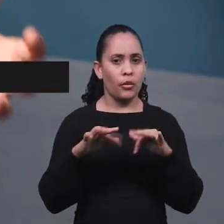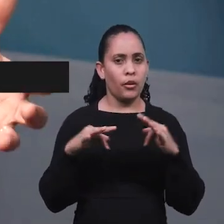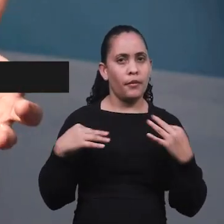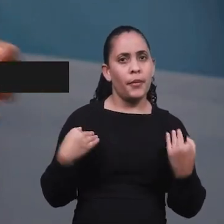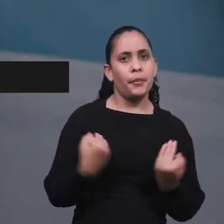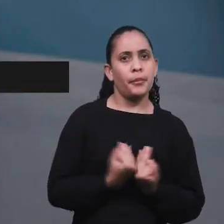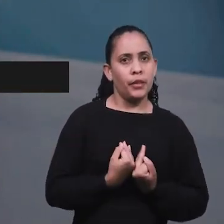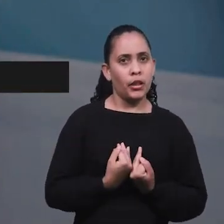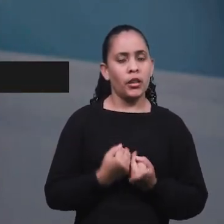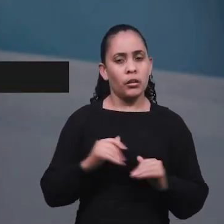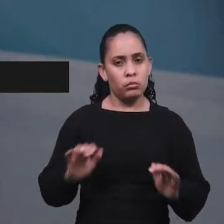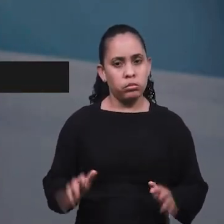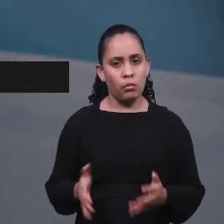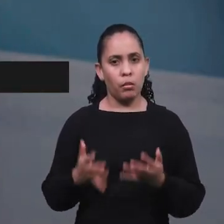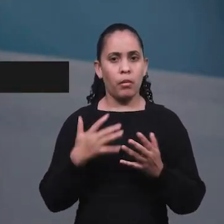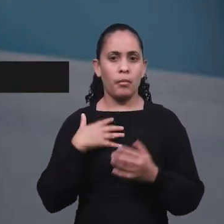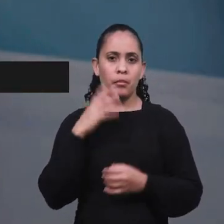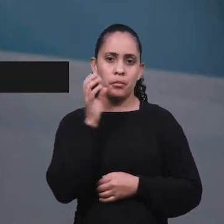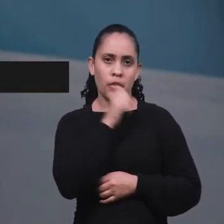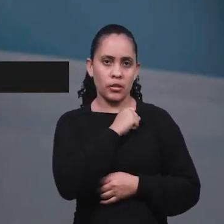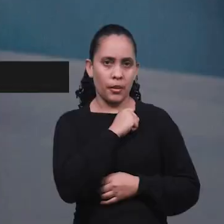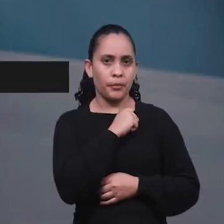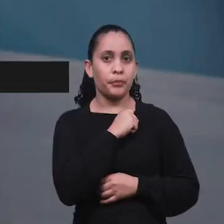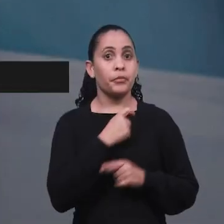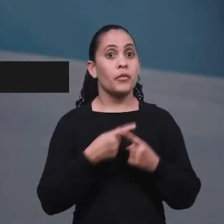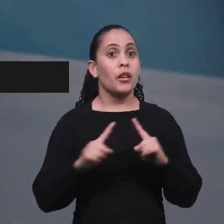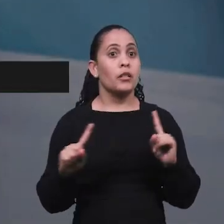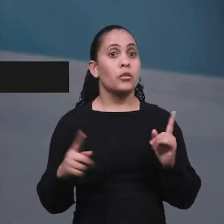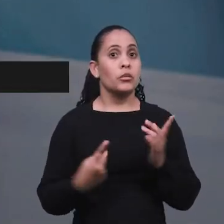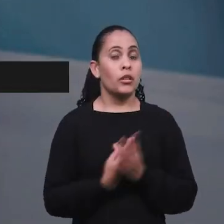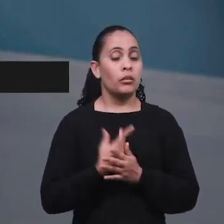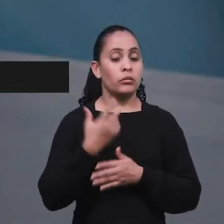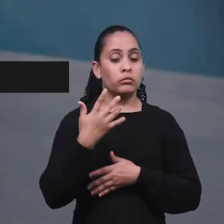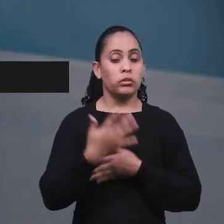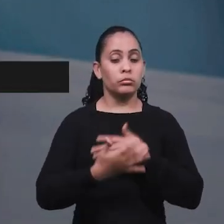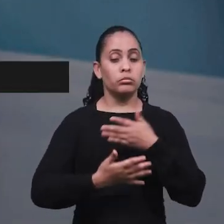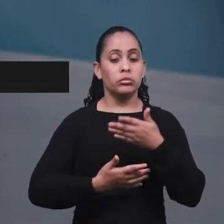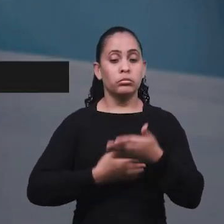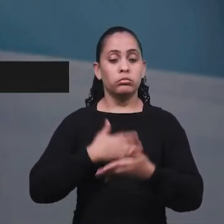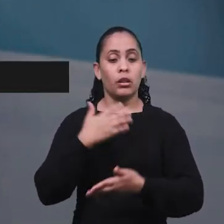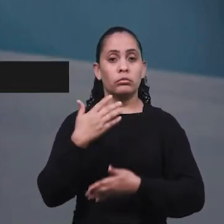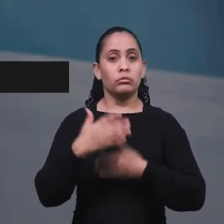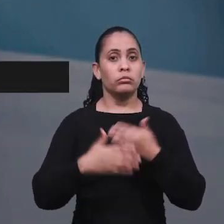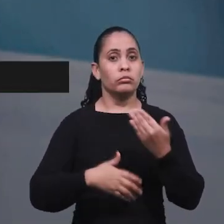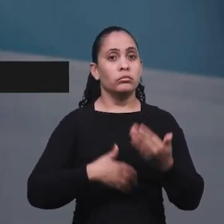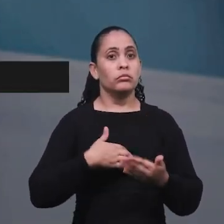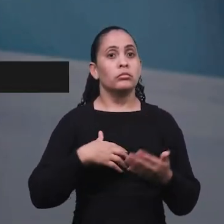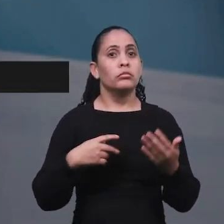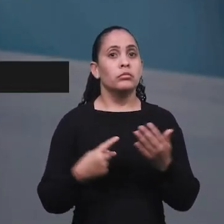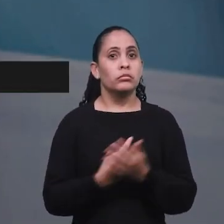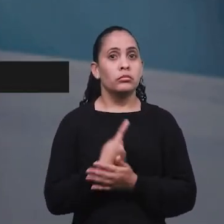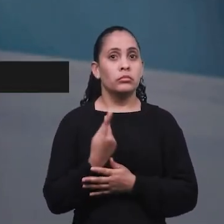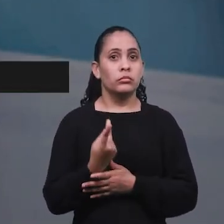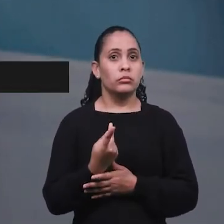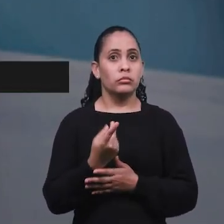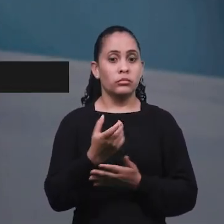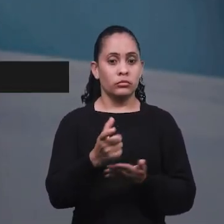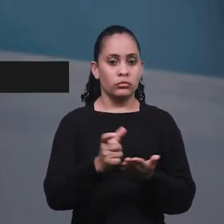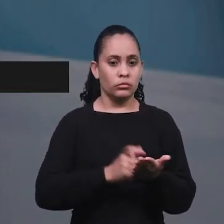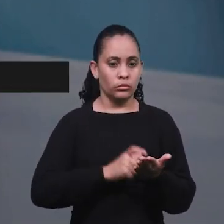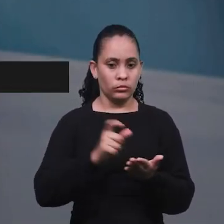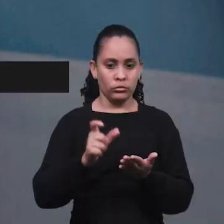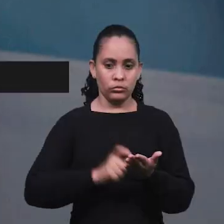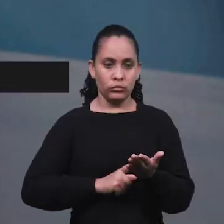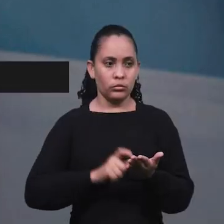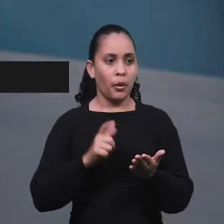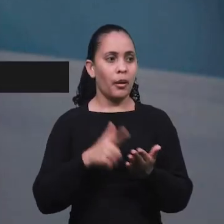com a sua família, em se restabelecer o mais rápido possível. Só que com o passar dos meses, o passar das semanas, os boletos eles